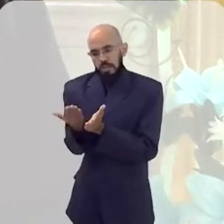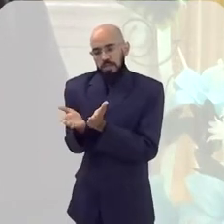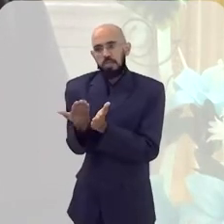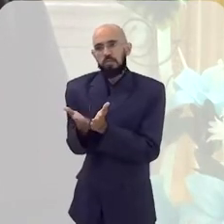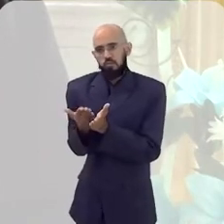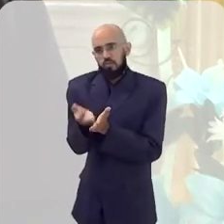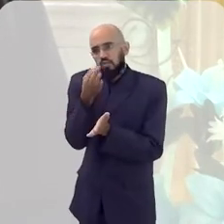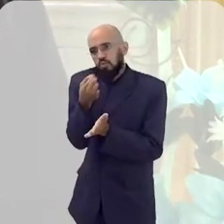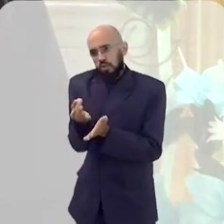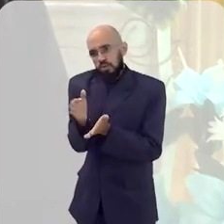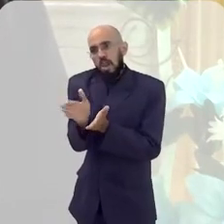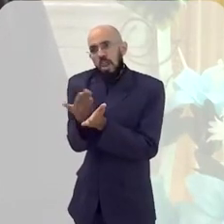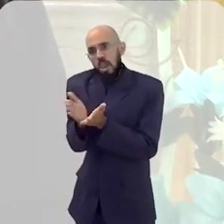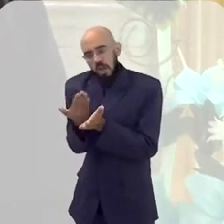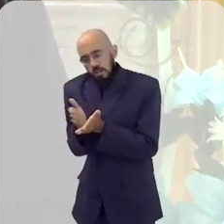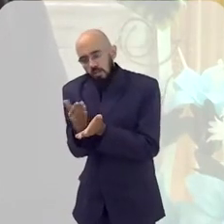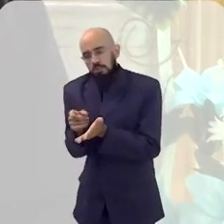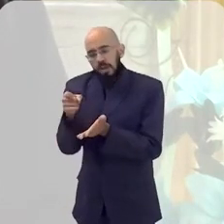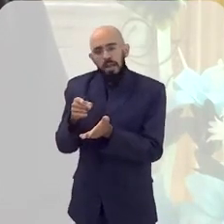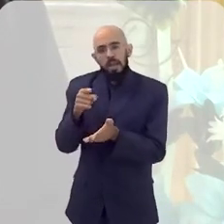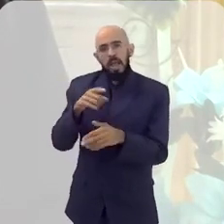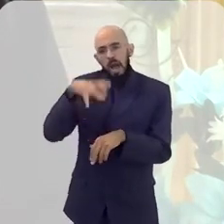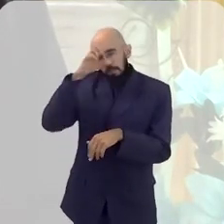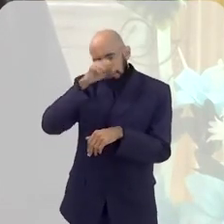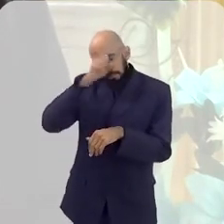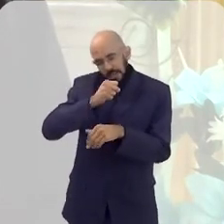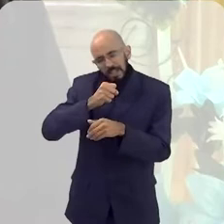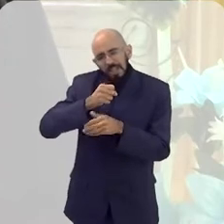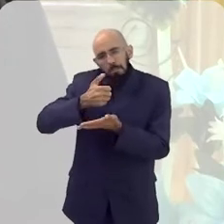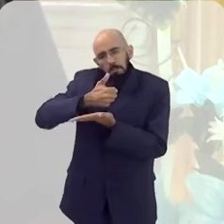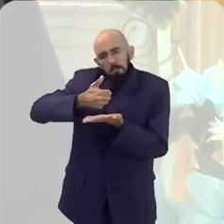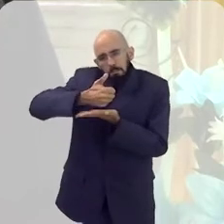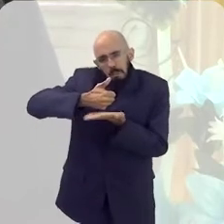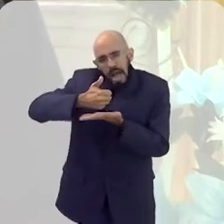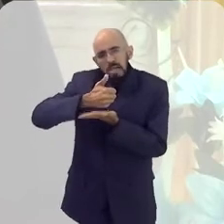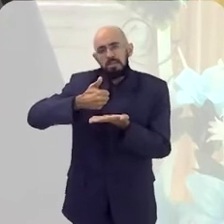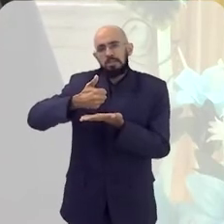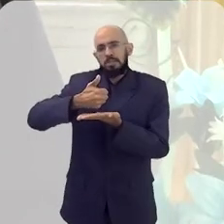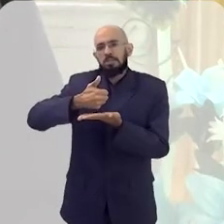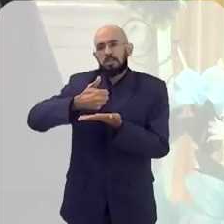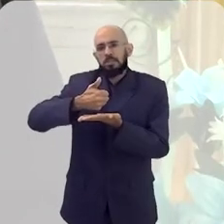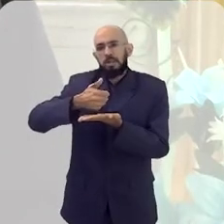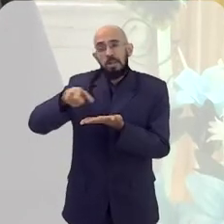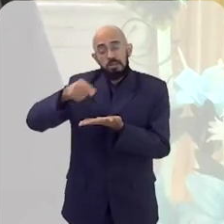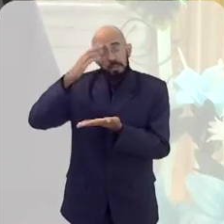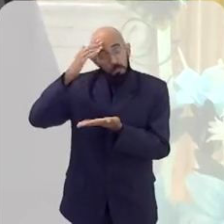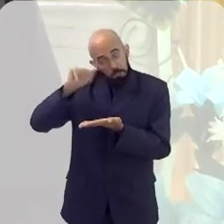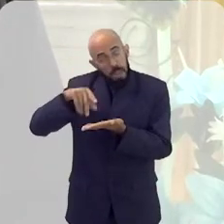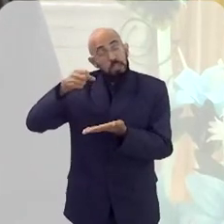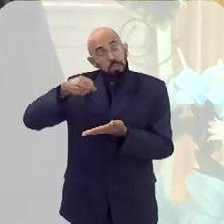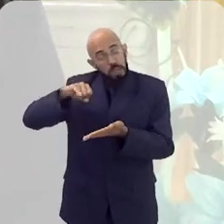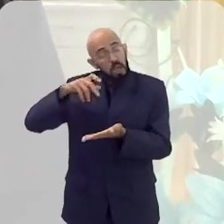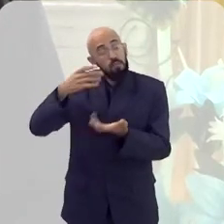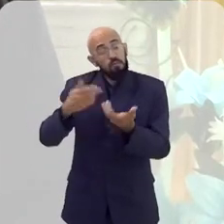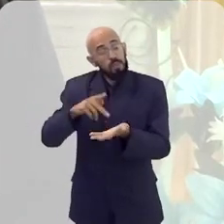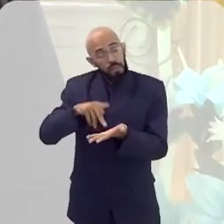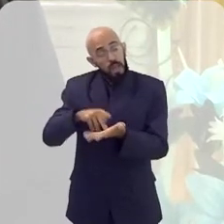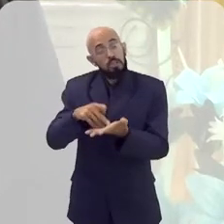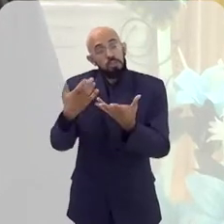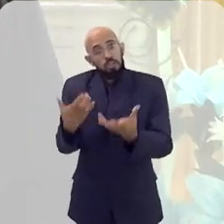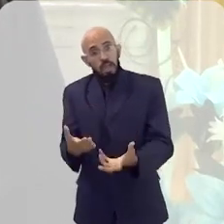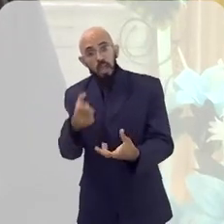oferecer livros, indicar livros para que ela possa saber, nem que seja superficialmente, o que é a religião Wicca, para ver se é realmente aquilo que ela